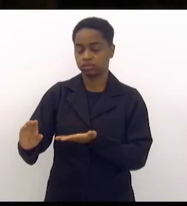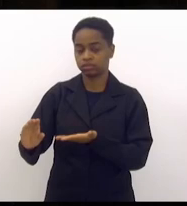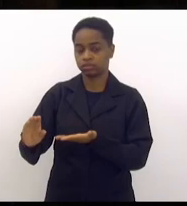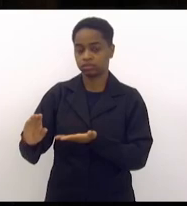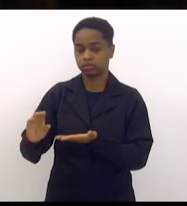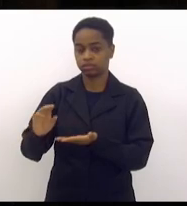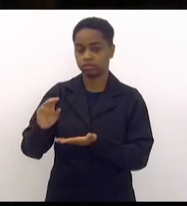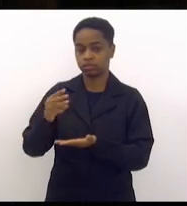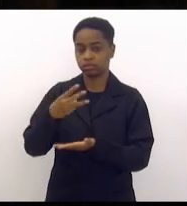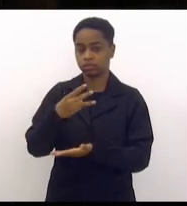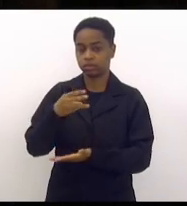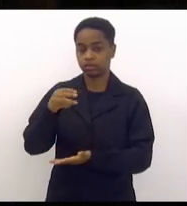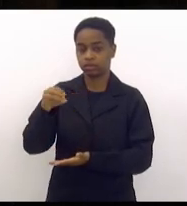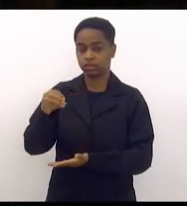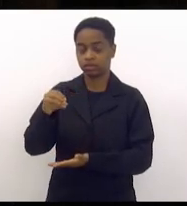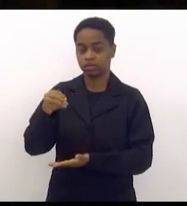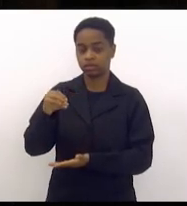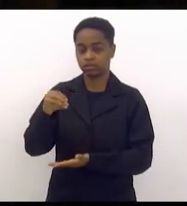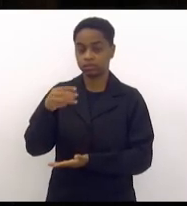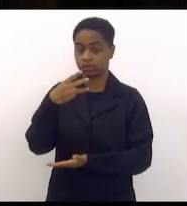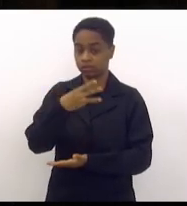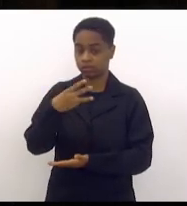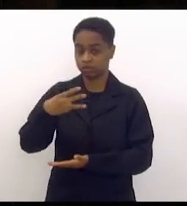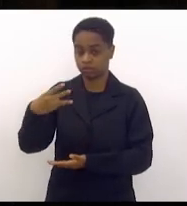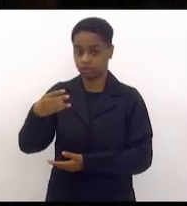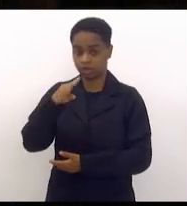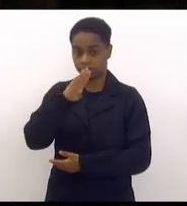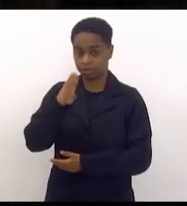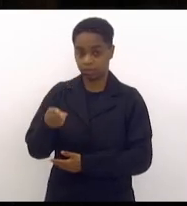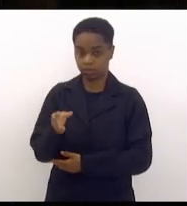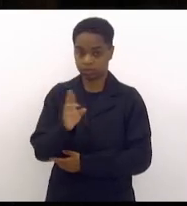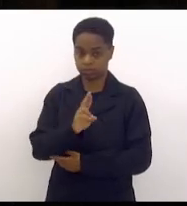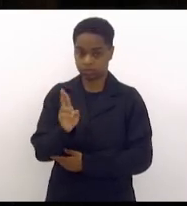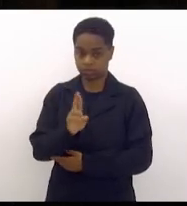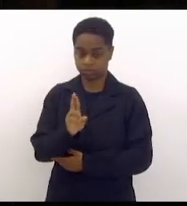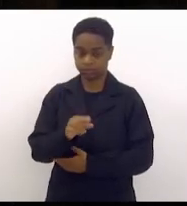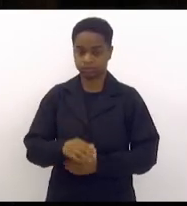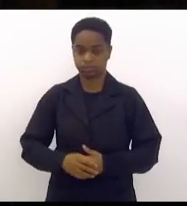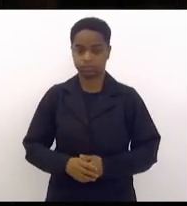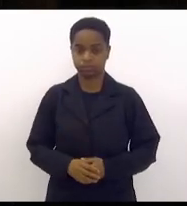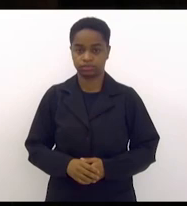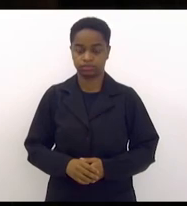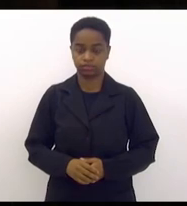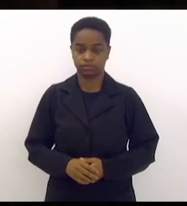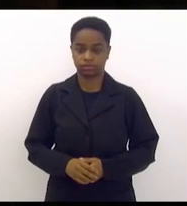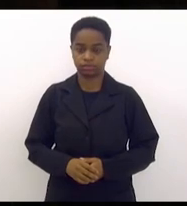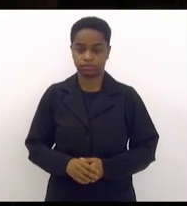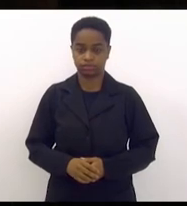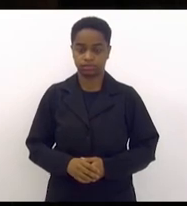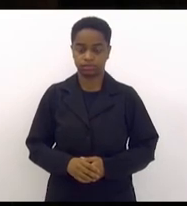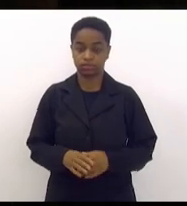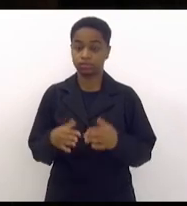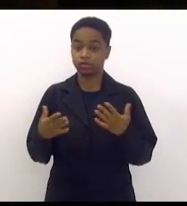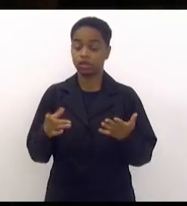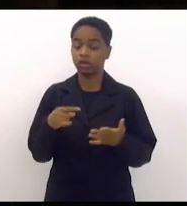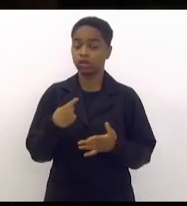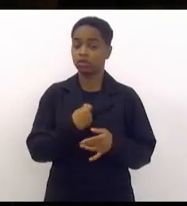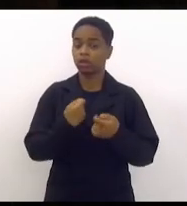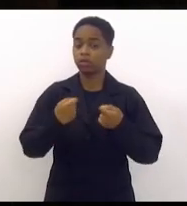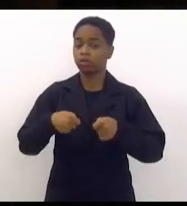de 333 bilhões de reais e o que que nós